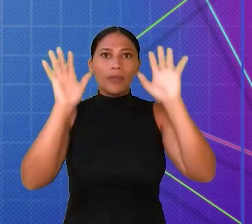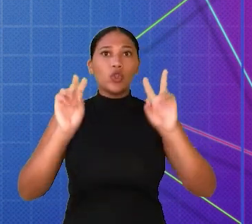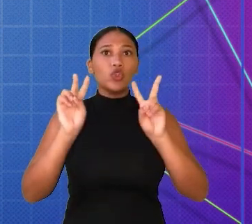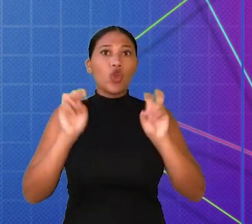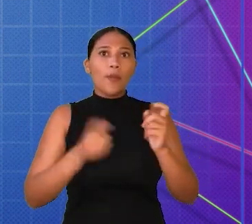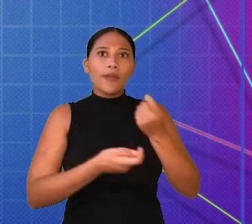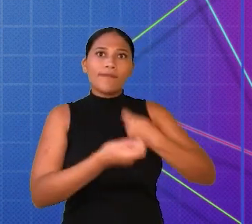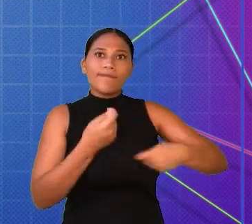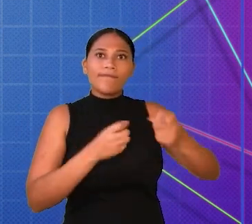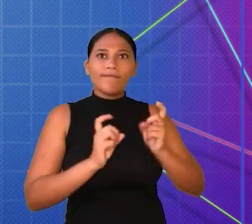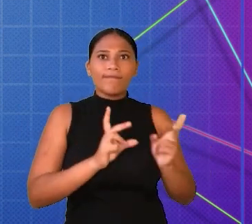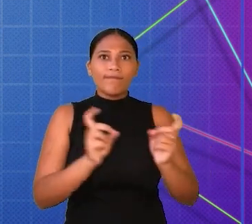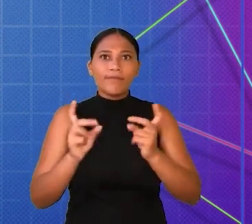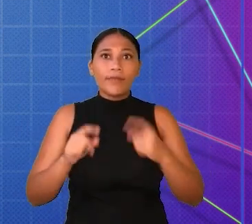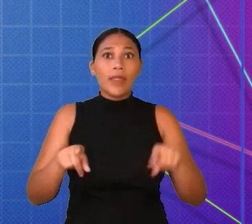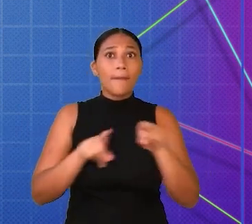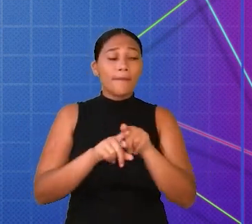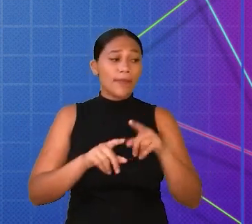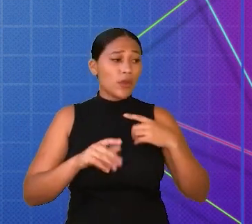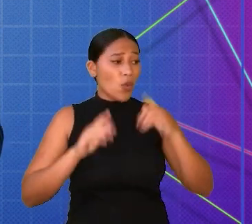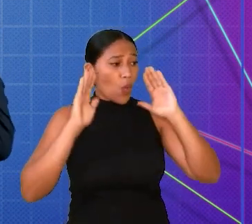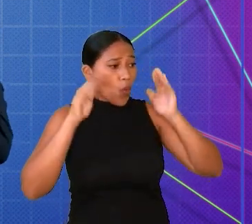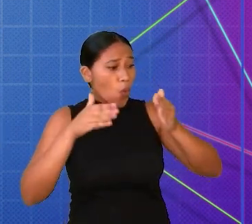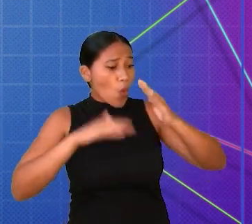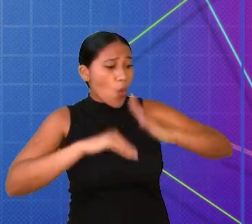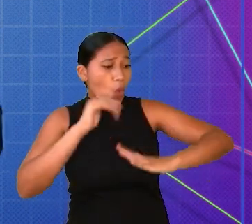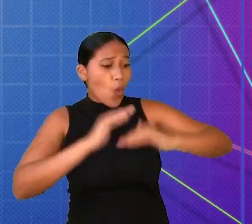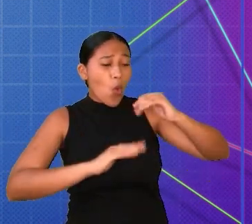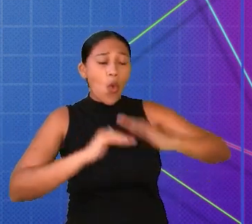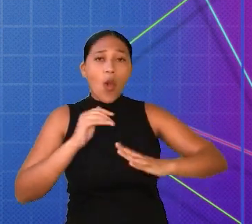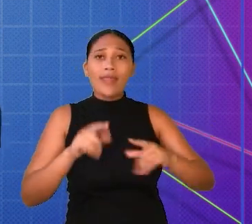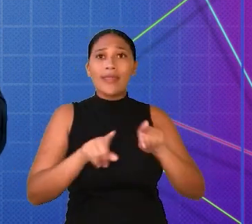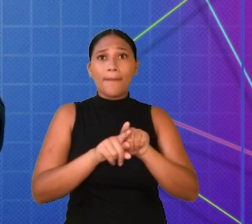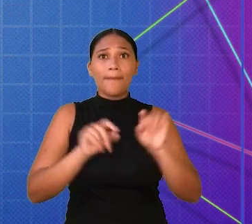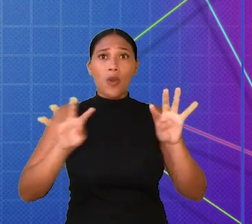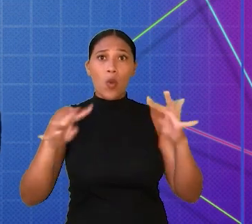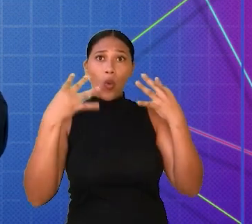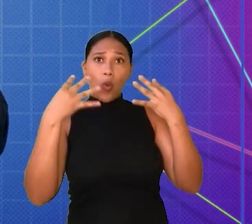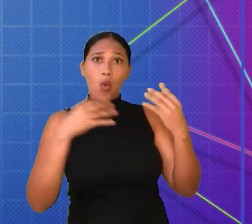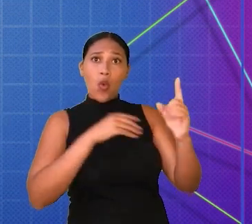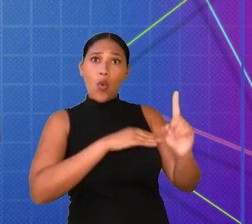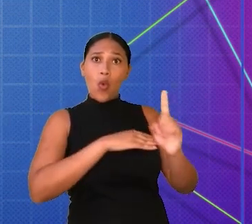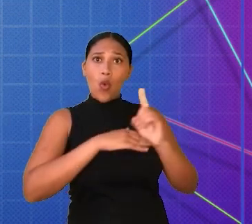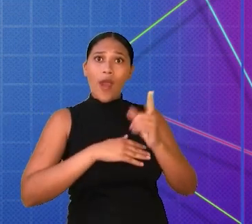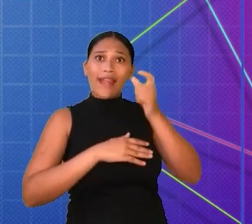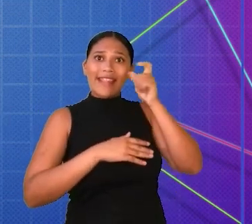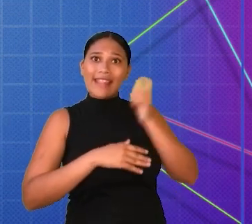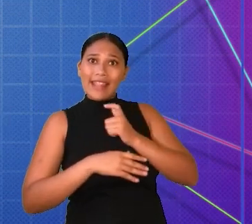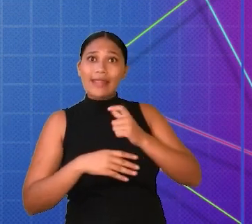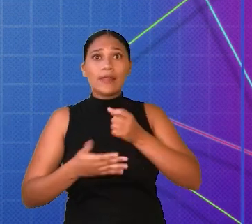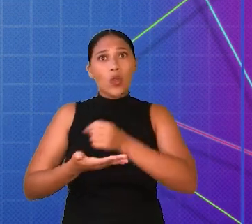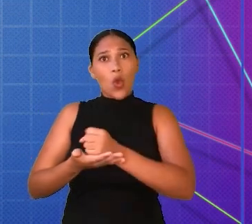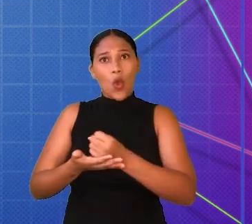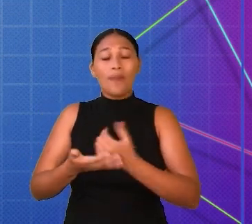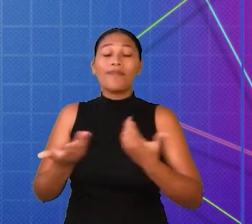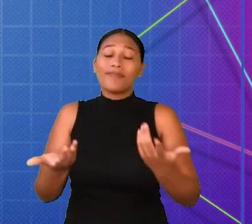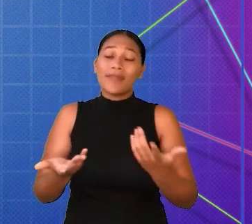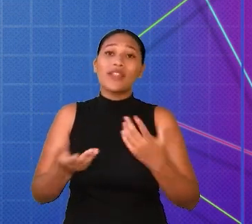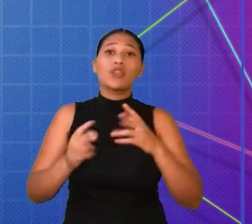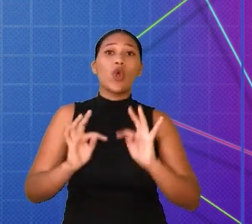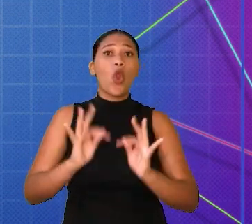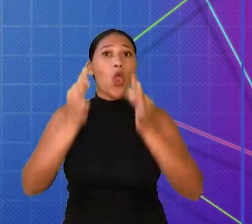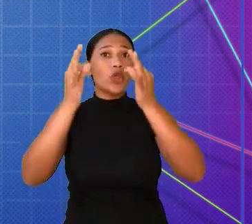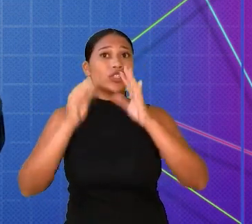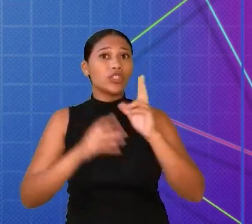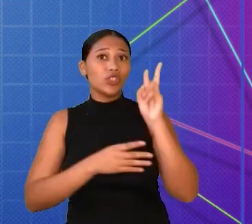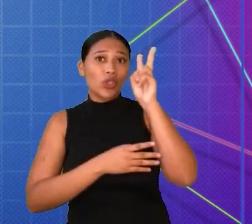necessário muito entendimento sobre o mercado e também muito treinamento para aprimorar as habilidades como público e com os jogos. Entender um pouco